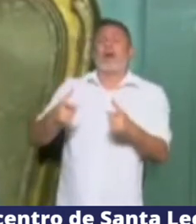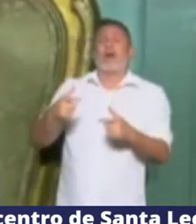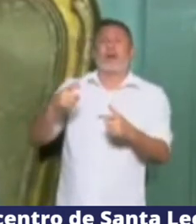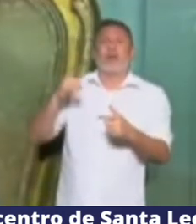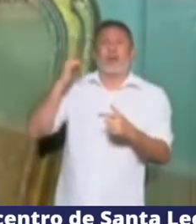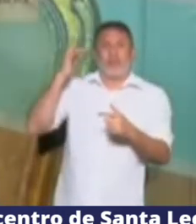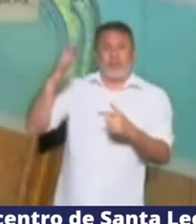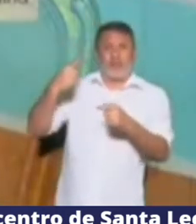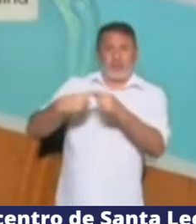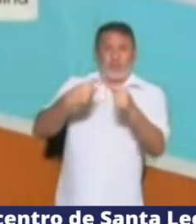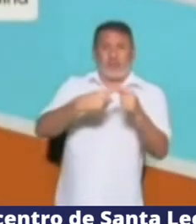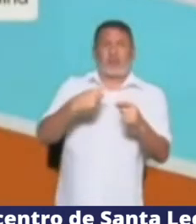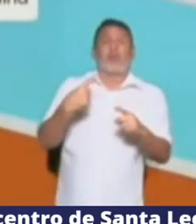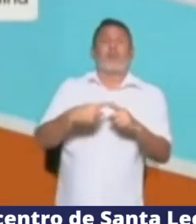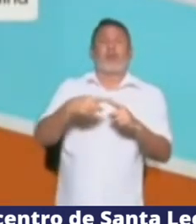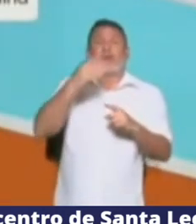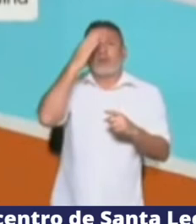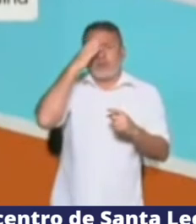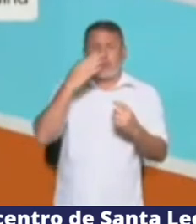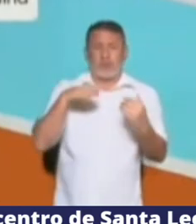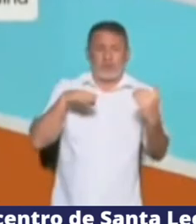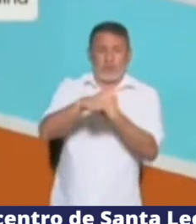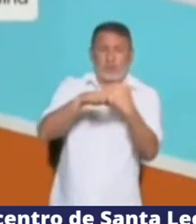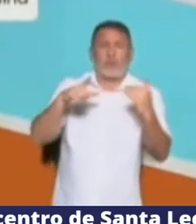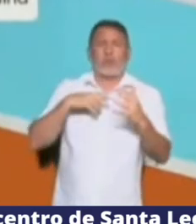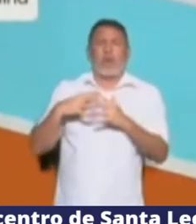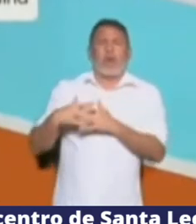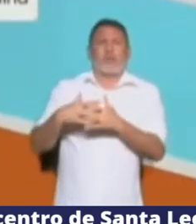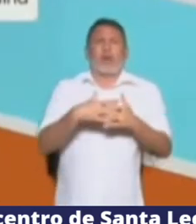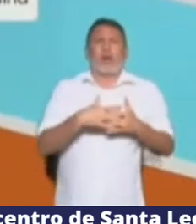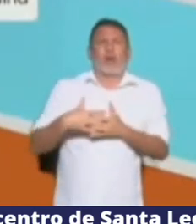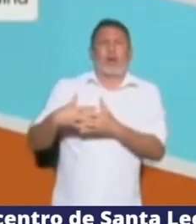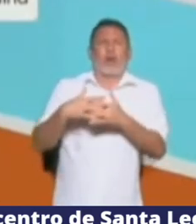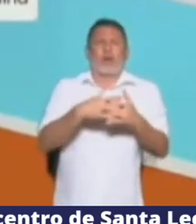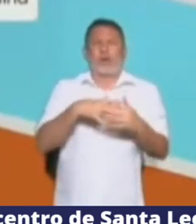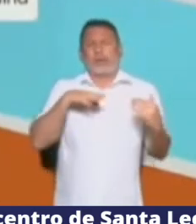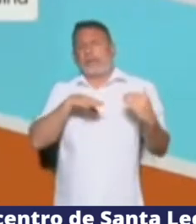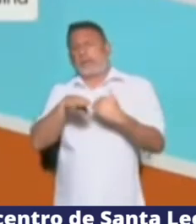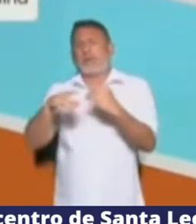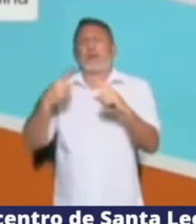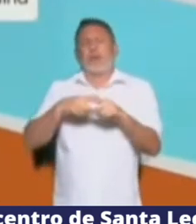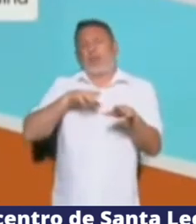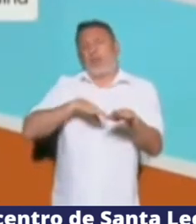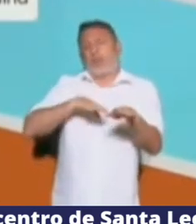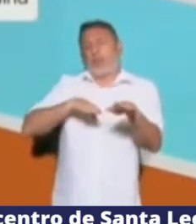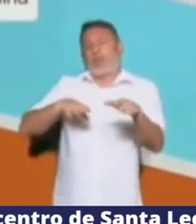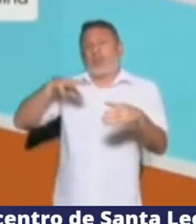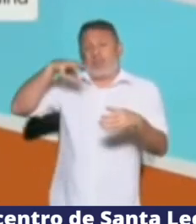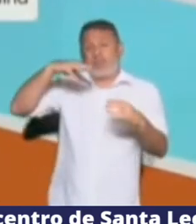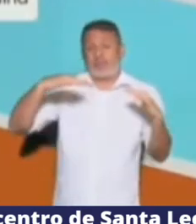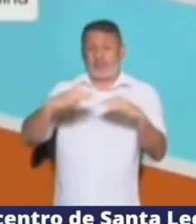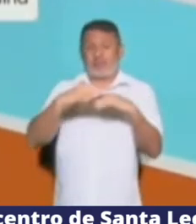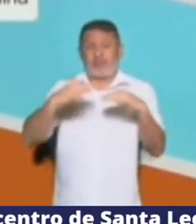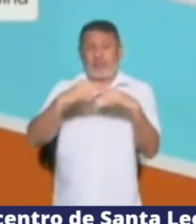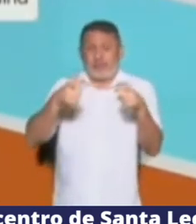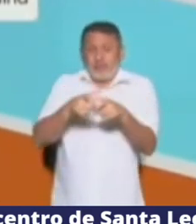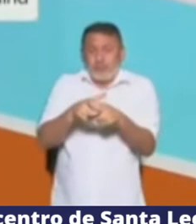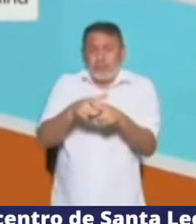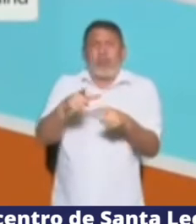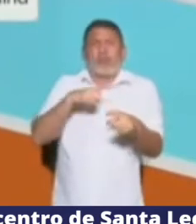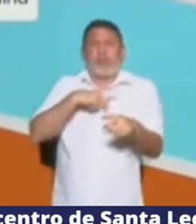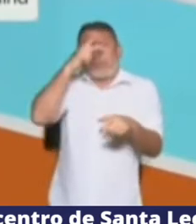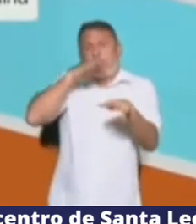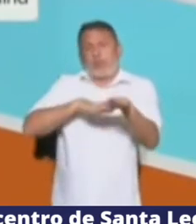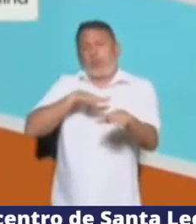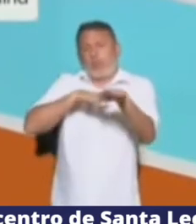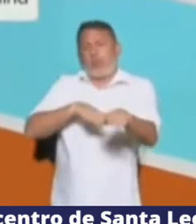caminhões e carretas com carga pesada. Tem afetado o sítio histórico, o trânsito e, consequentemente, o comércio local. Existe algum